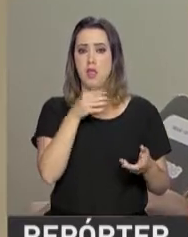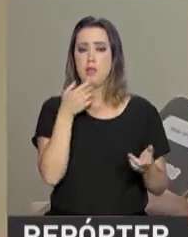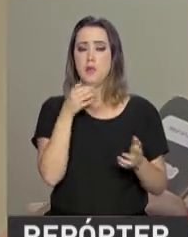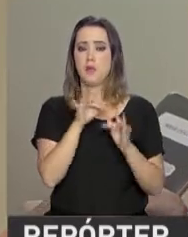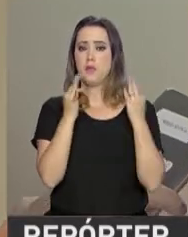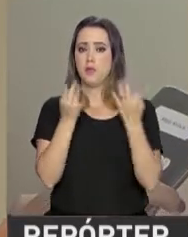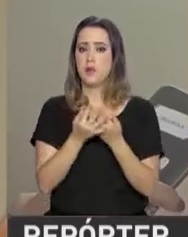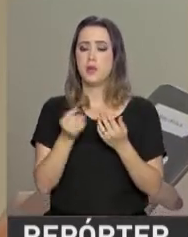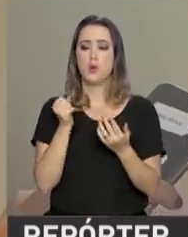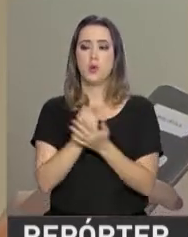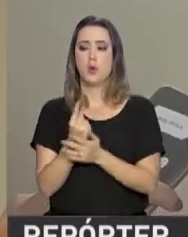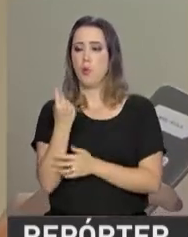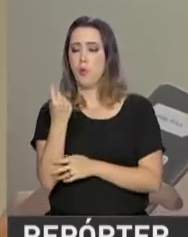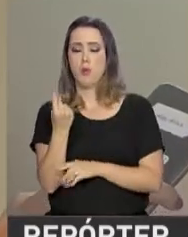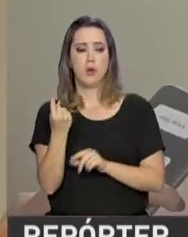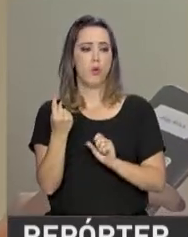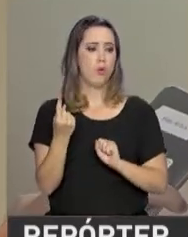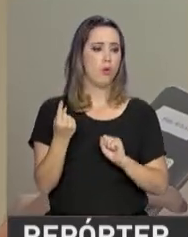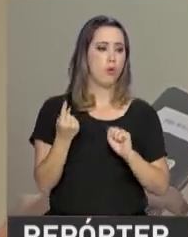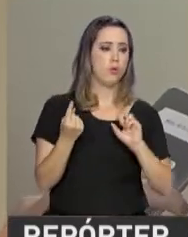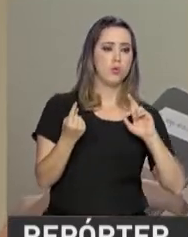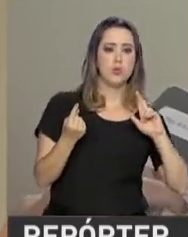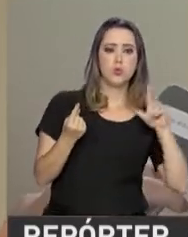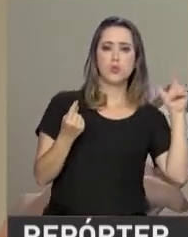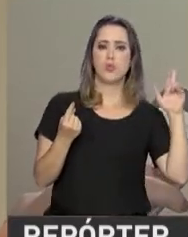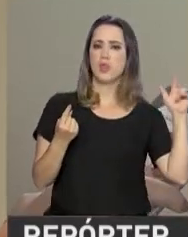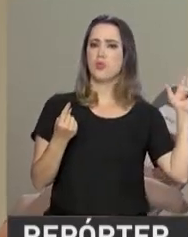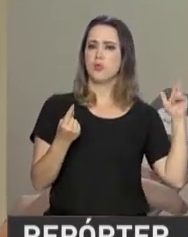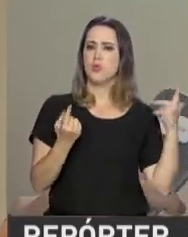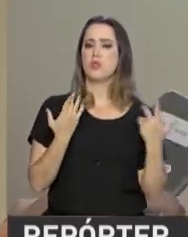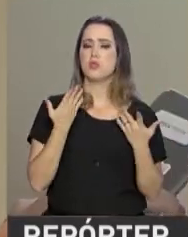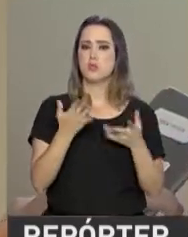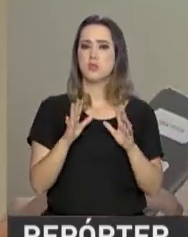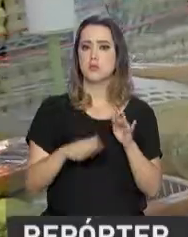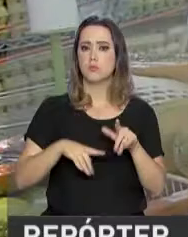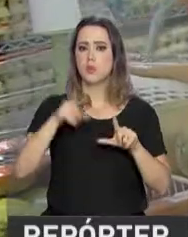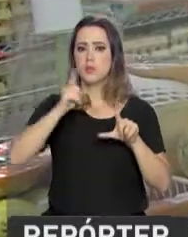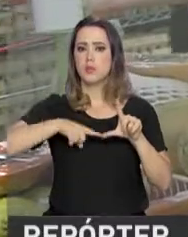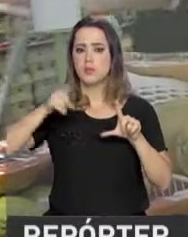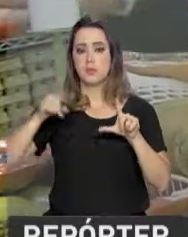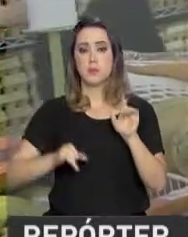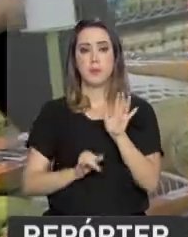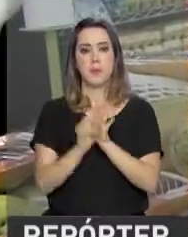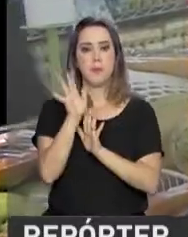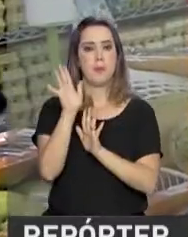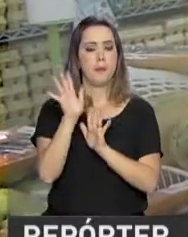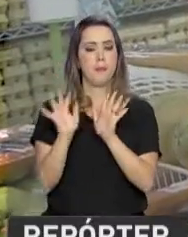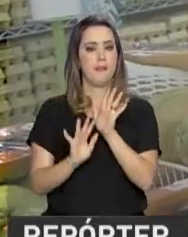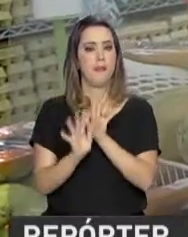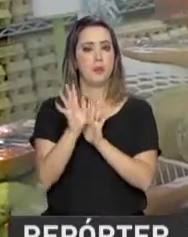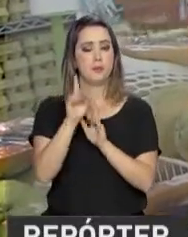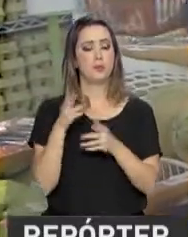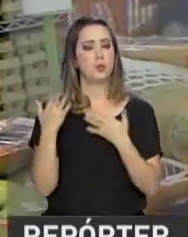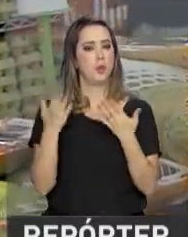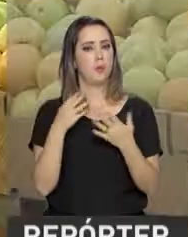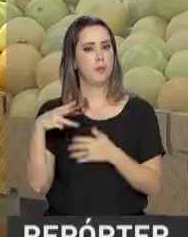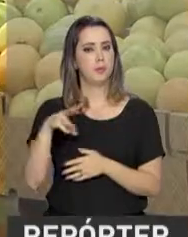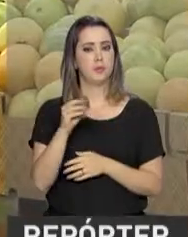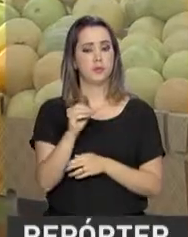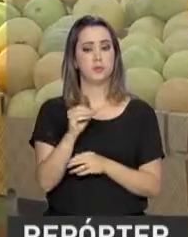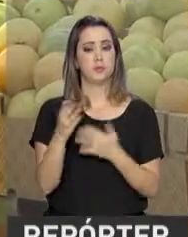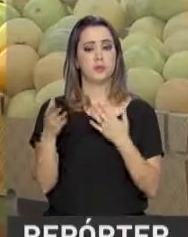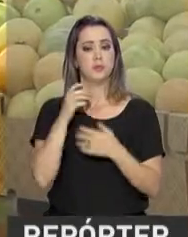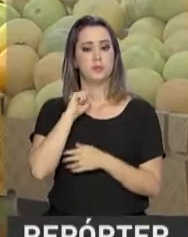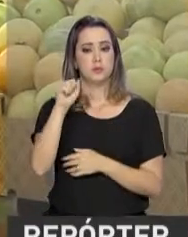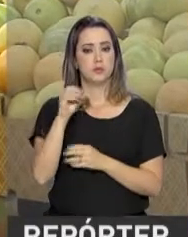determinado produto e outras não, então sentem de forma diferenciada esse ritmo da inflação. Em comparação com março, a inflação de abril cresceu